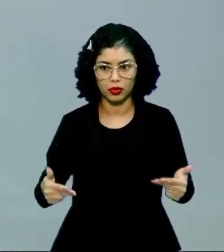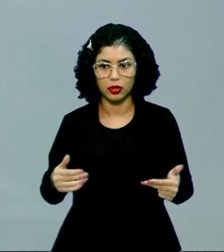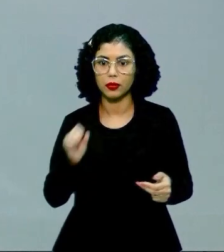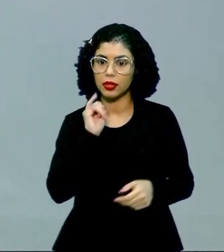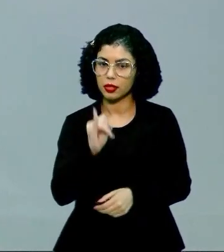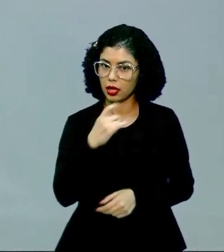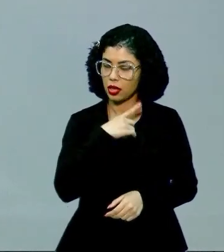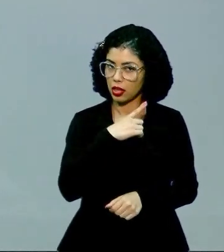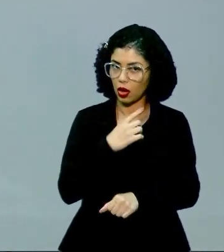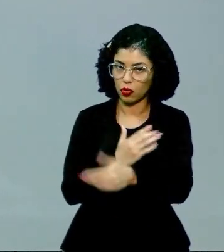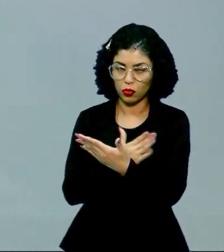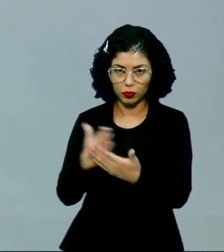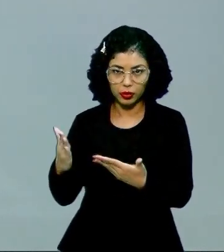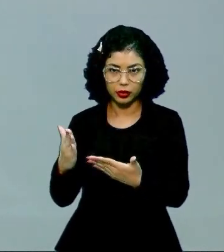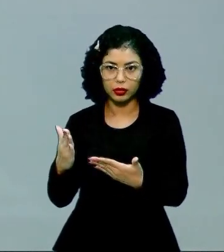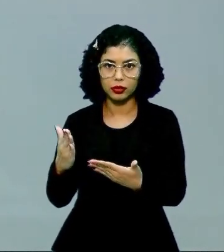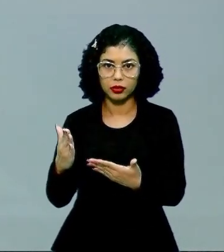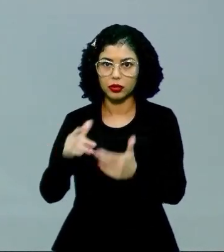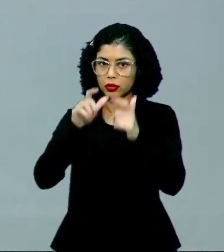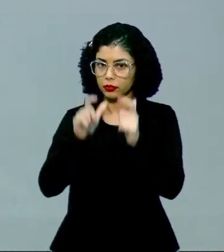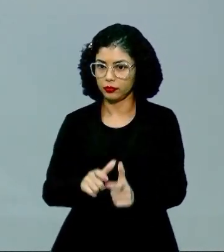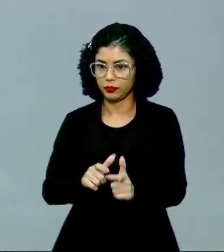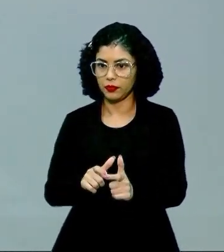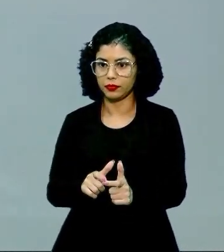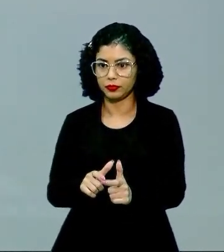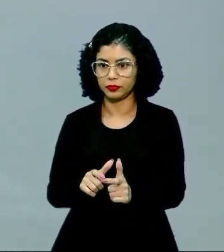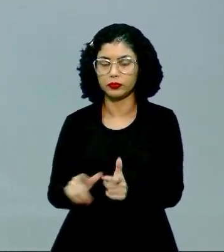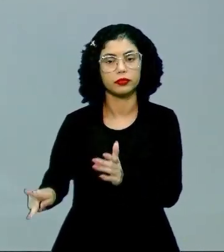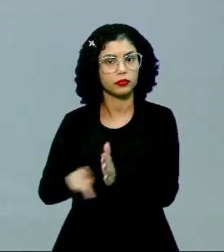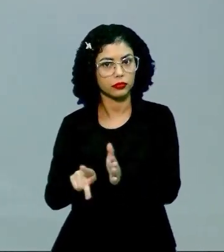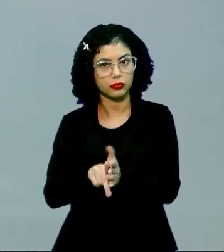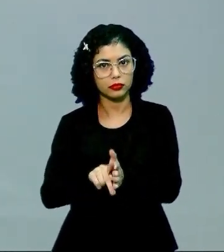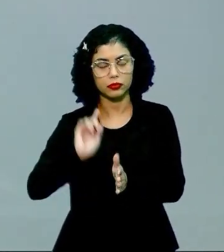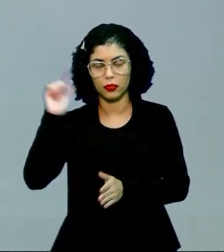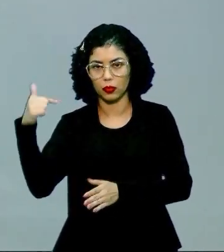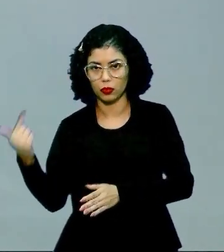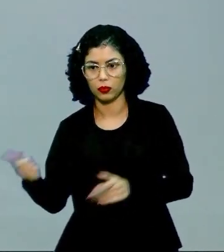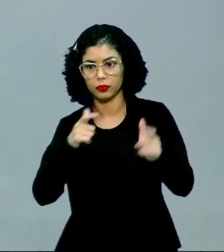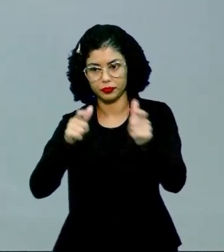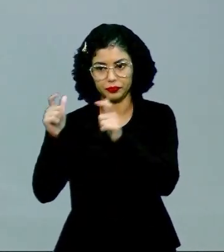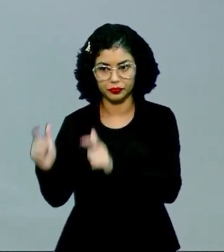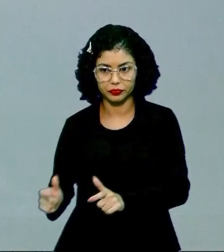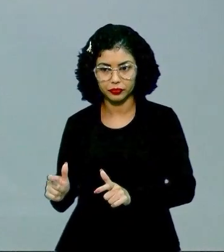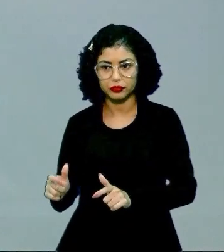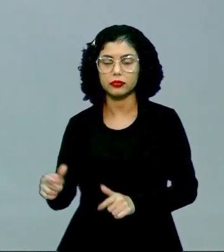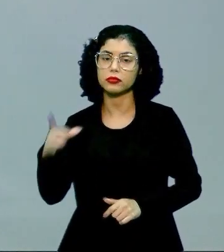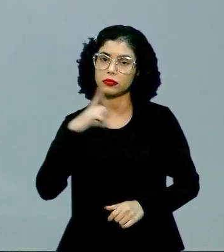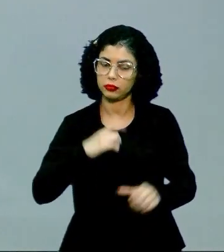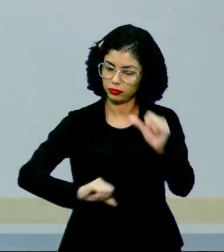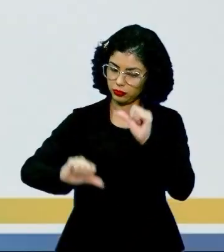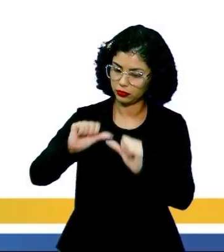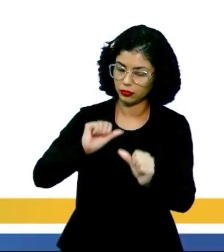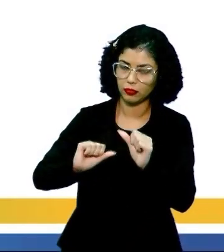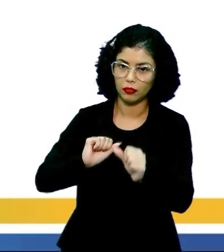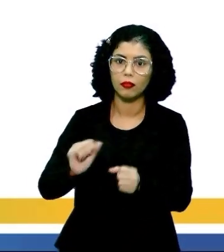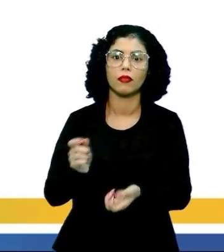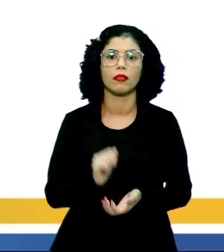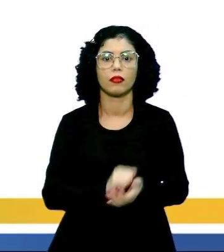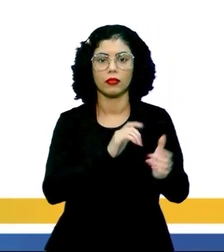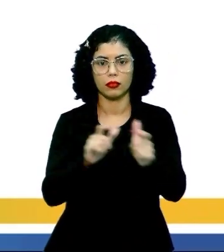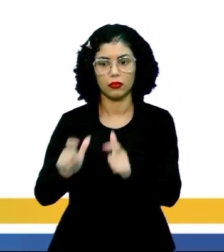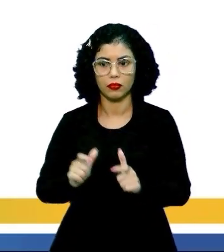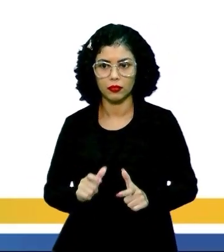corpo estava numa posição inicial determin local esse corpo ao se deslocar para um outro local ele sofreu uma variação de espaço